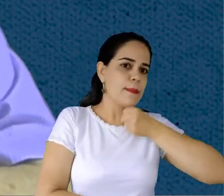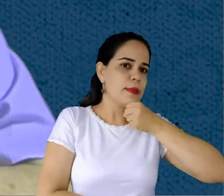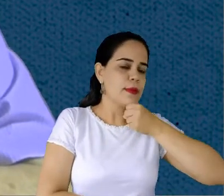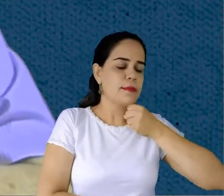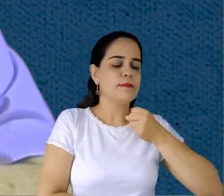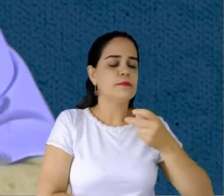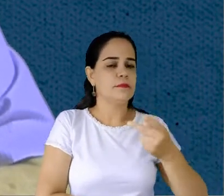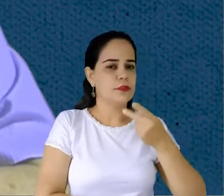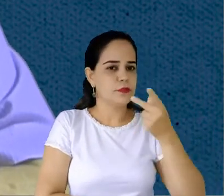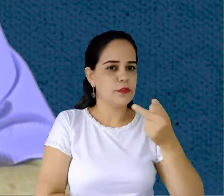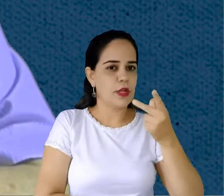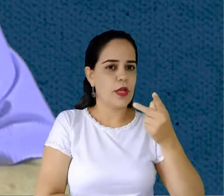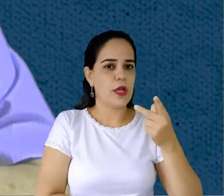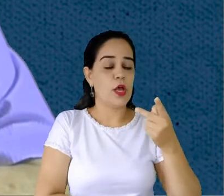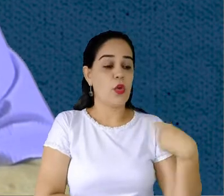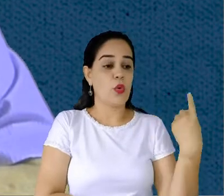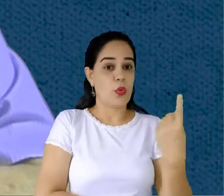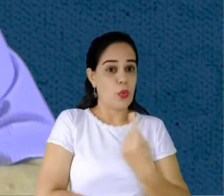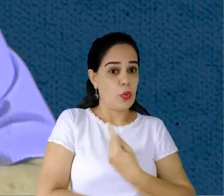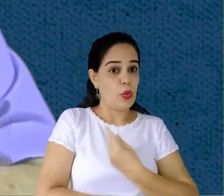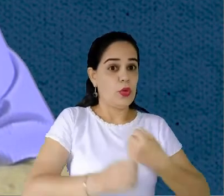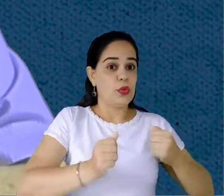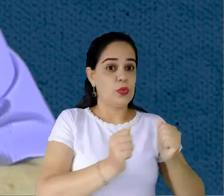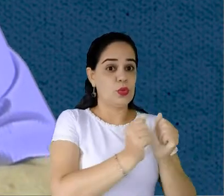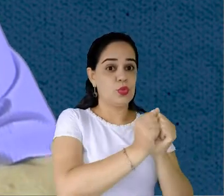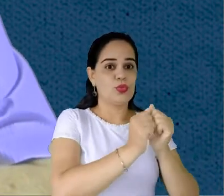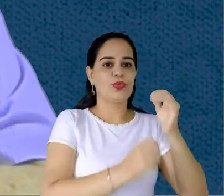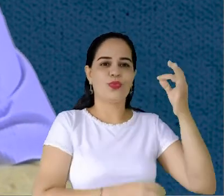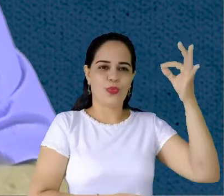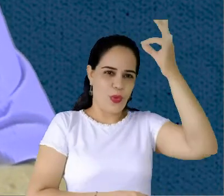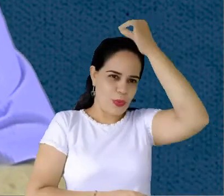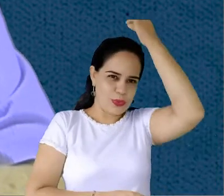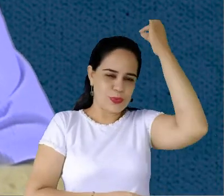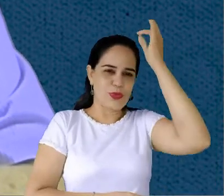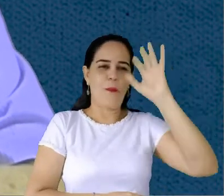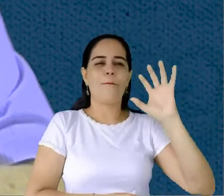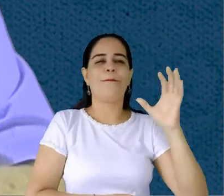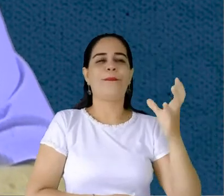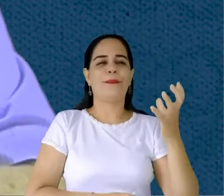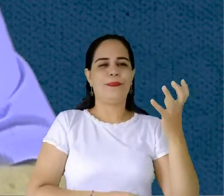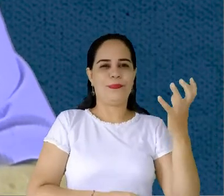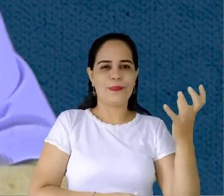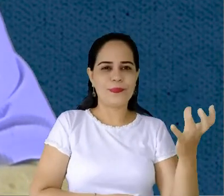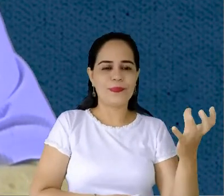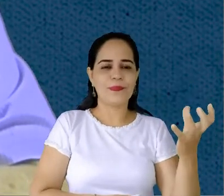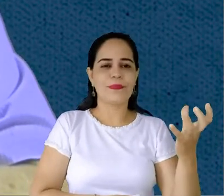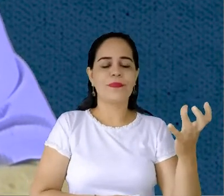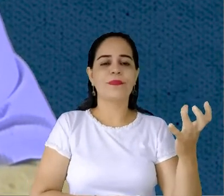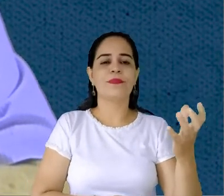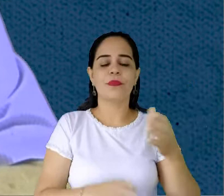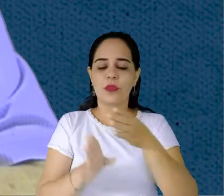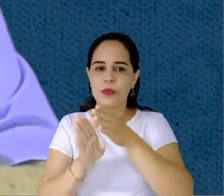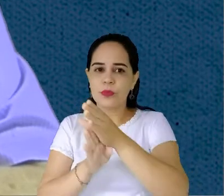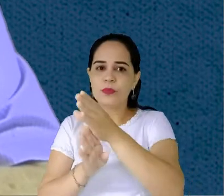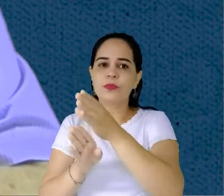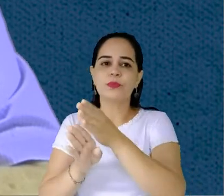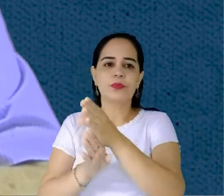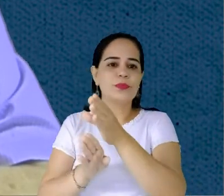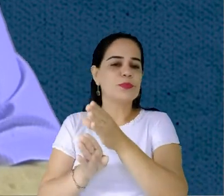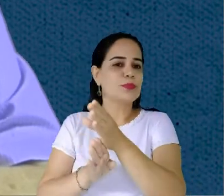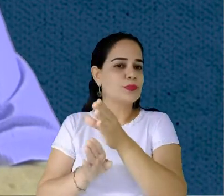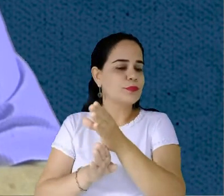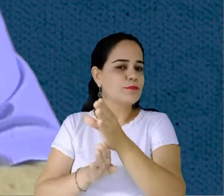assim: decidimos, o Espírito Santo e nós,